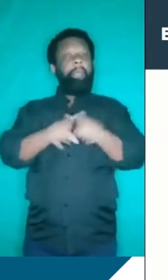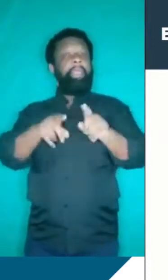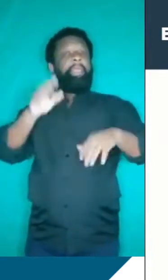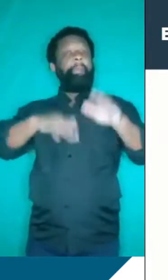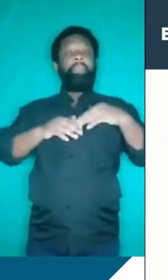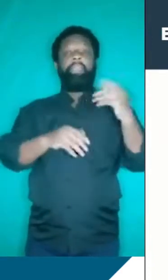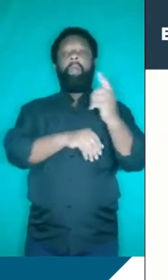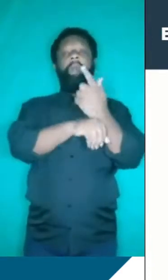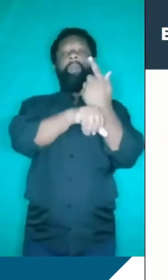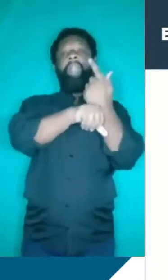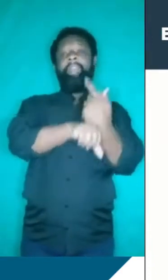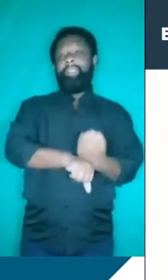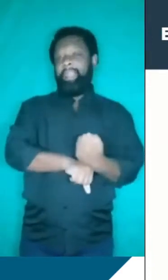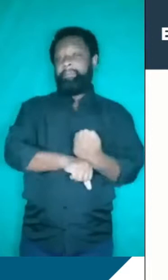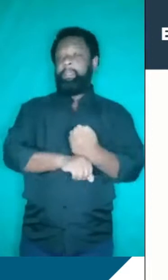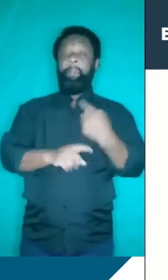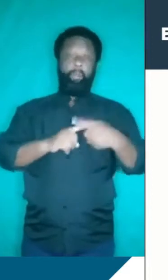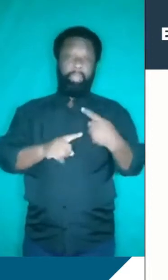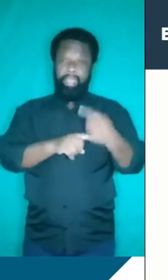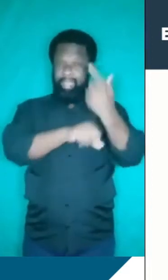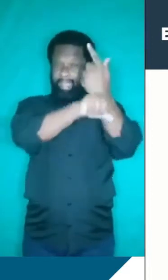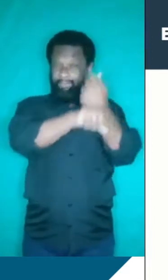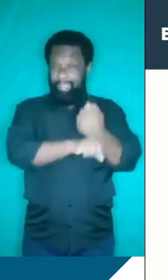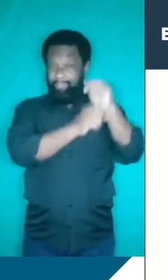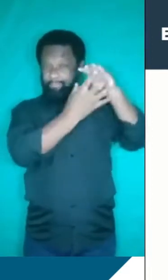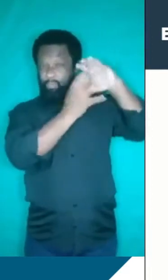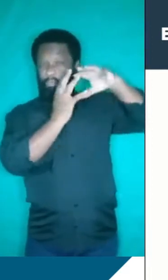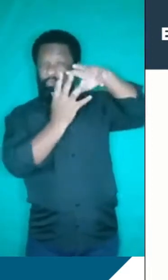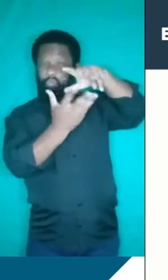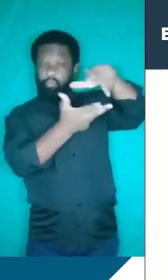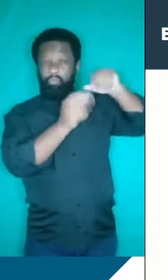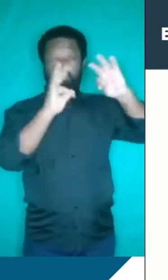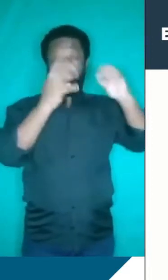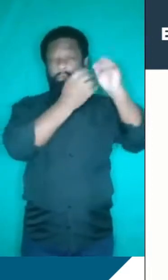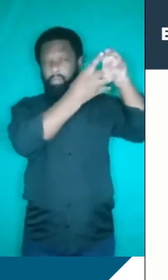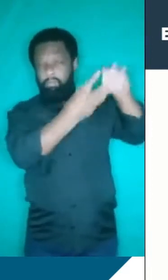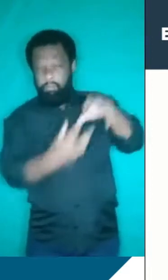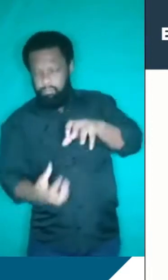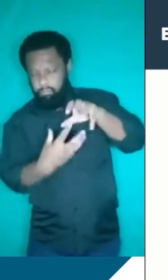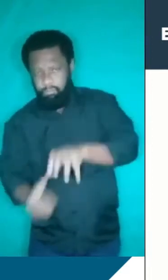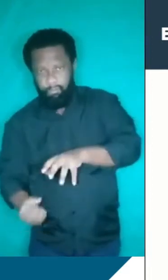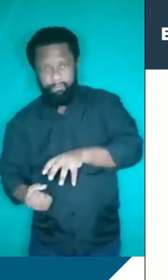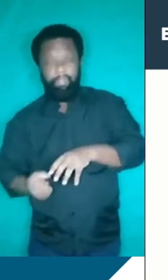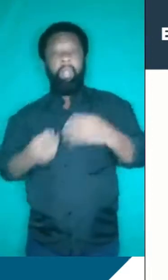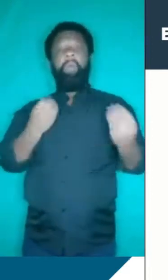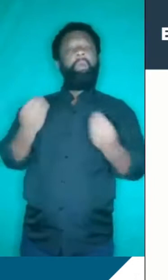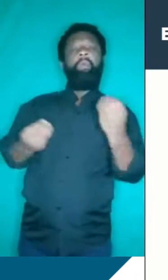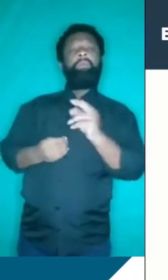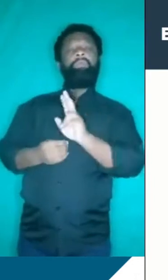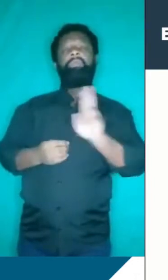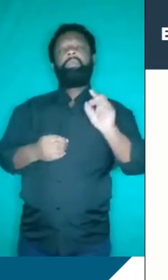devem imaginar, da gravidade, porque é a gravidade que atrai todos os corpos em direção à Terra. Então, como é que a gente fala dessa